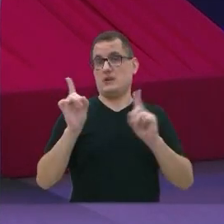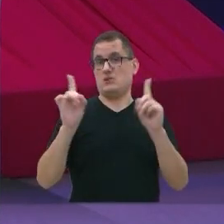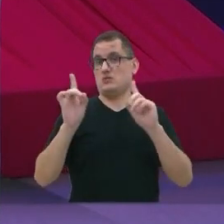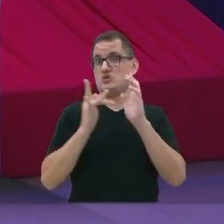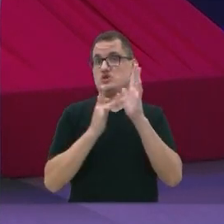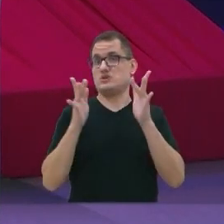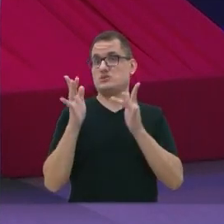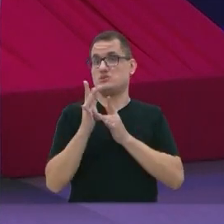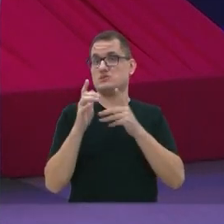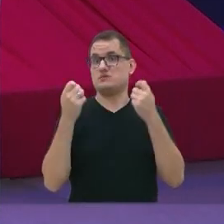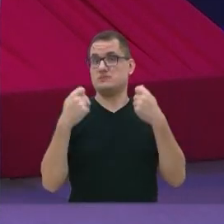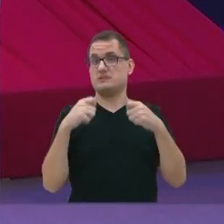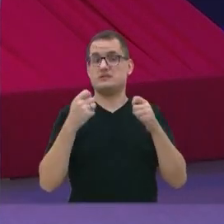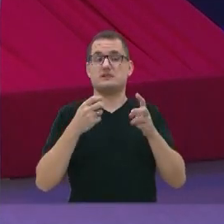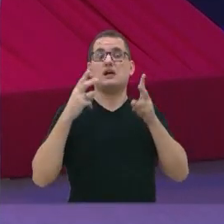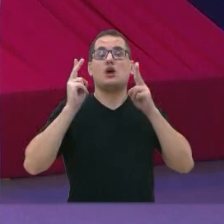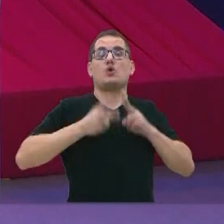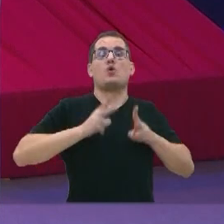permanecer.